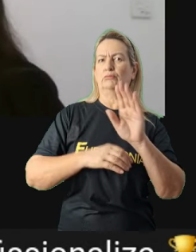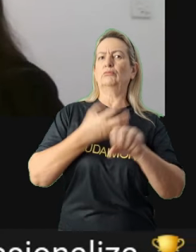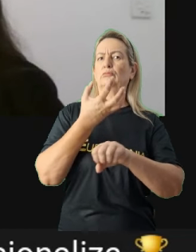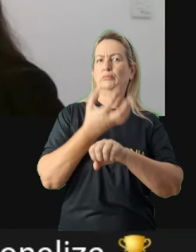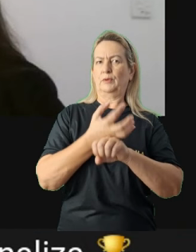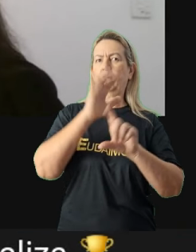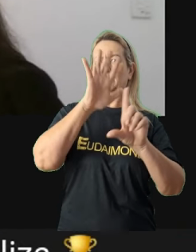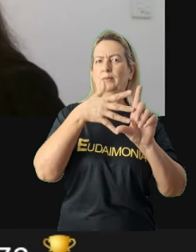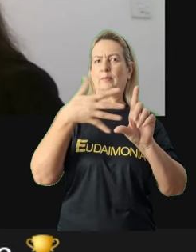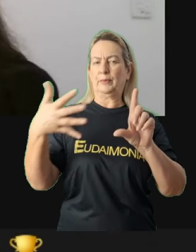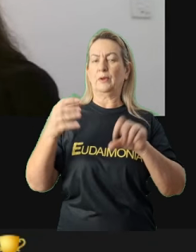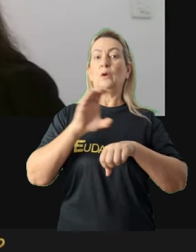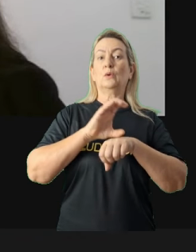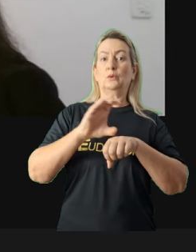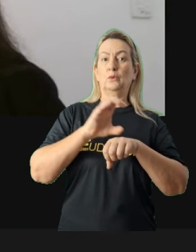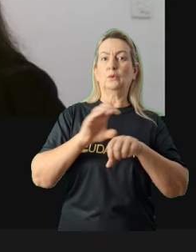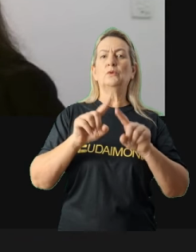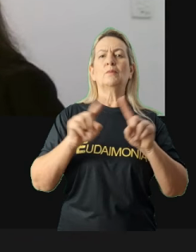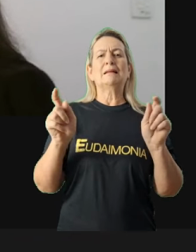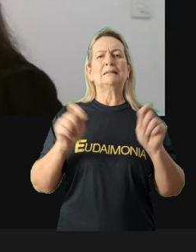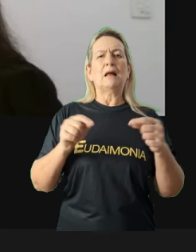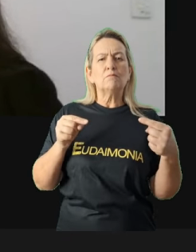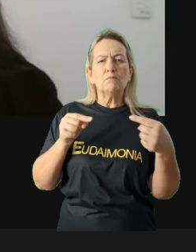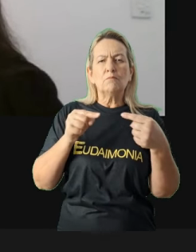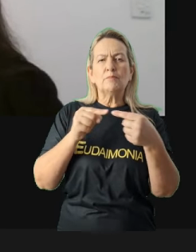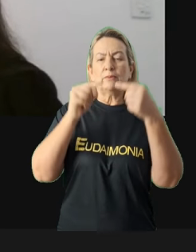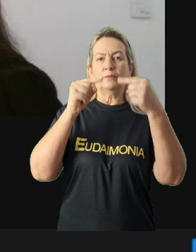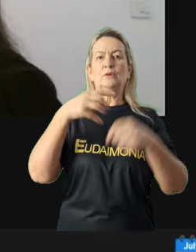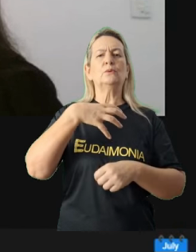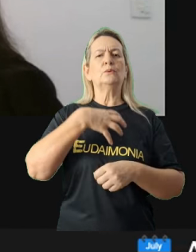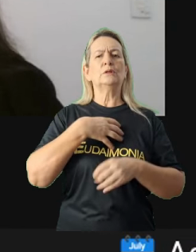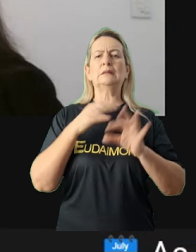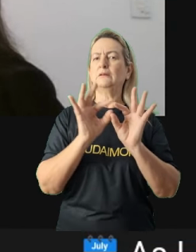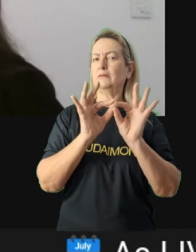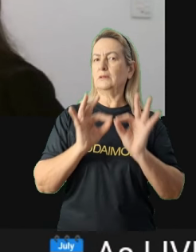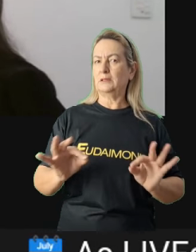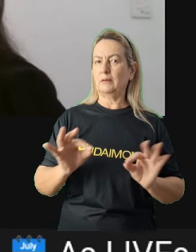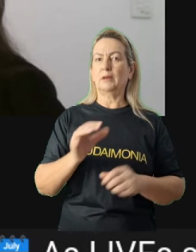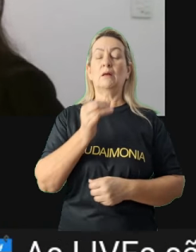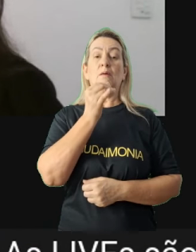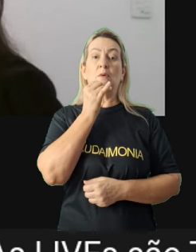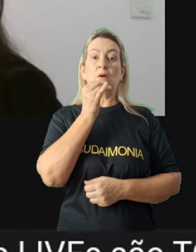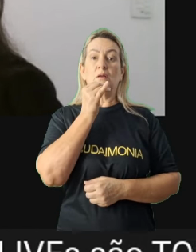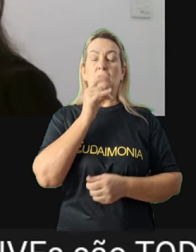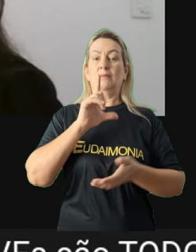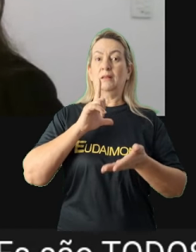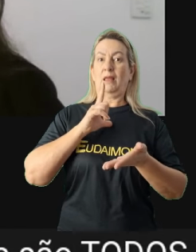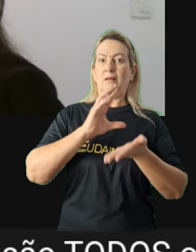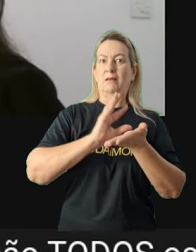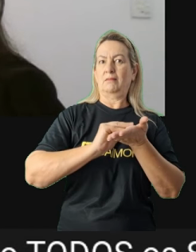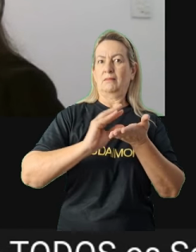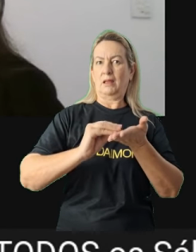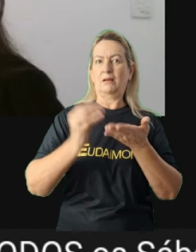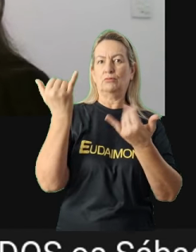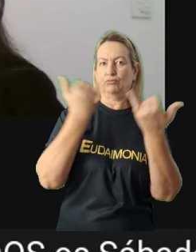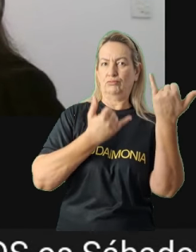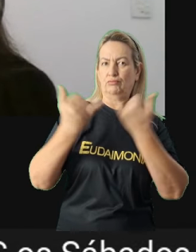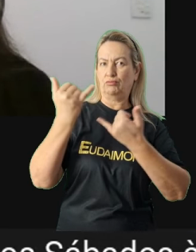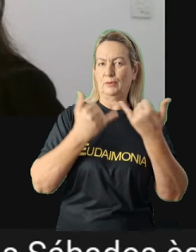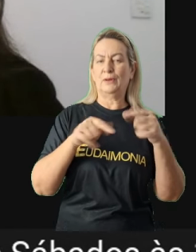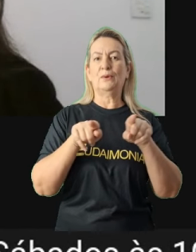nisso, mas eu posso trazer essa personalização de uma forma muito simples. Então, tem os dados que, como o professor